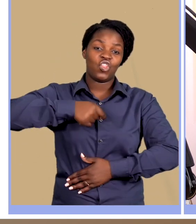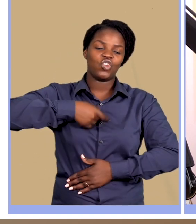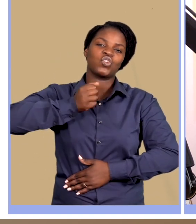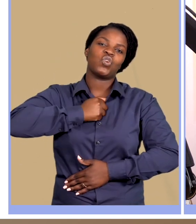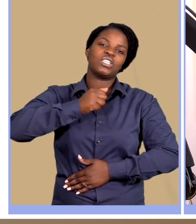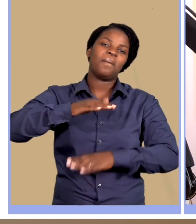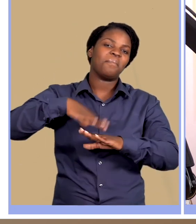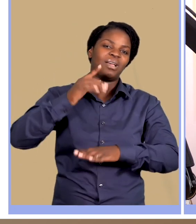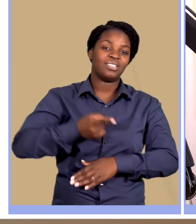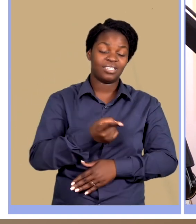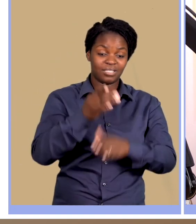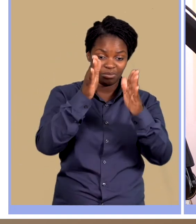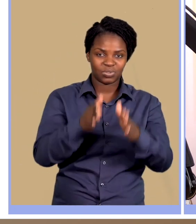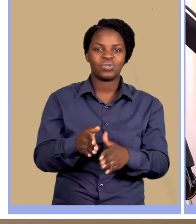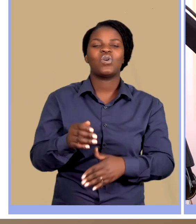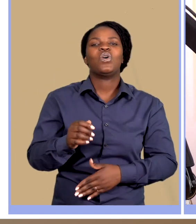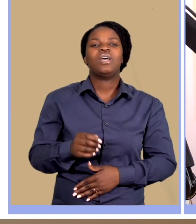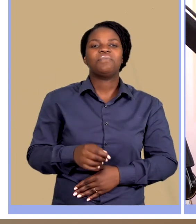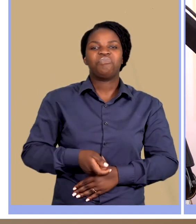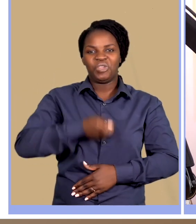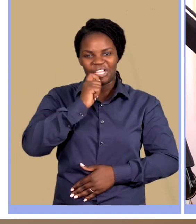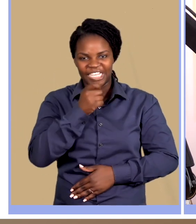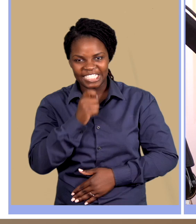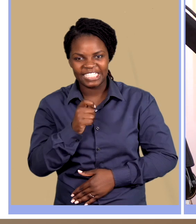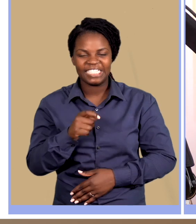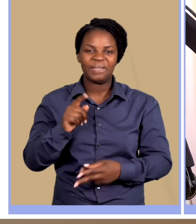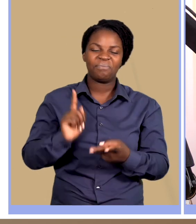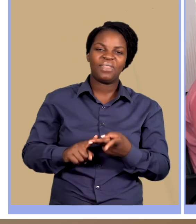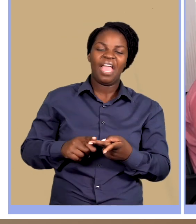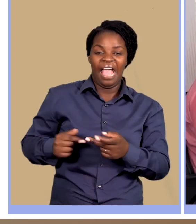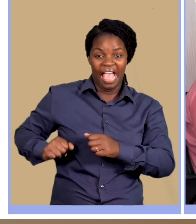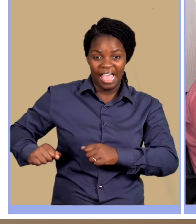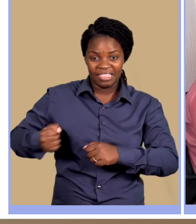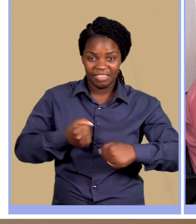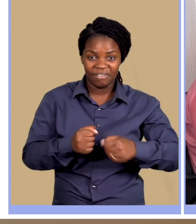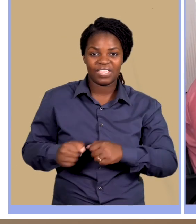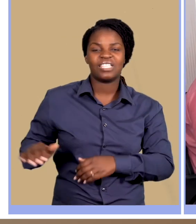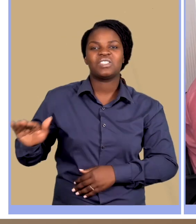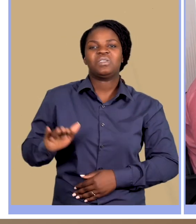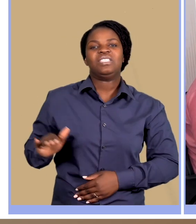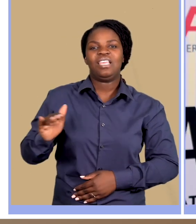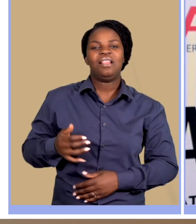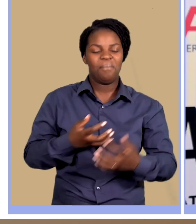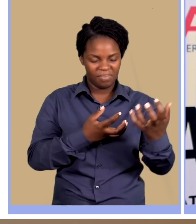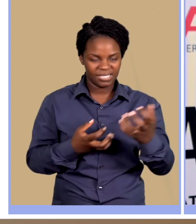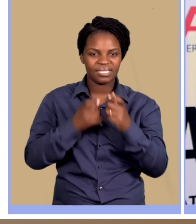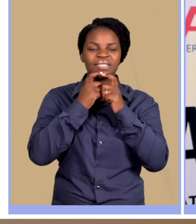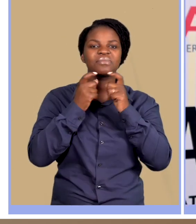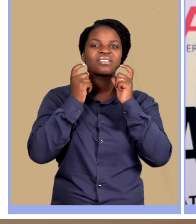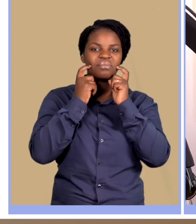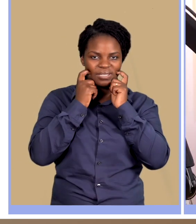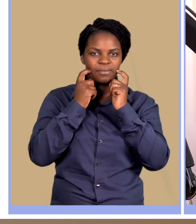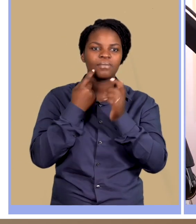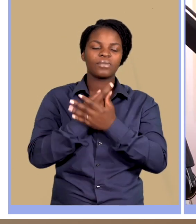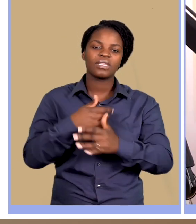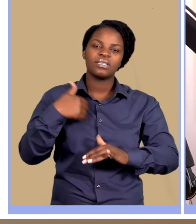atores sociais que o país precisa. Parar de lamentar e avançar para as soluções. Muito obrigado. Muito obrigado. Só que não posso chorar aqui,